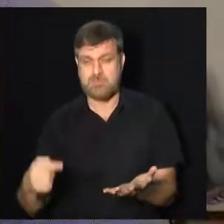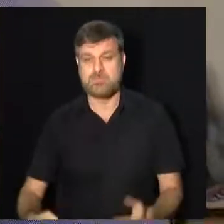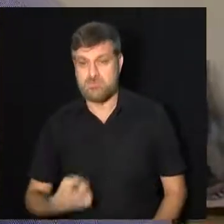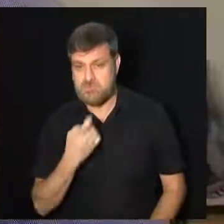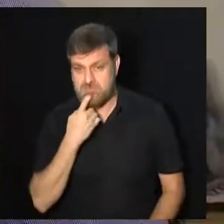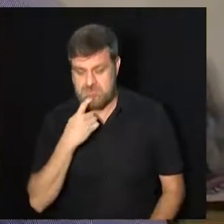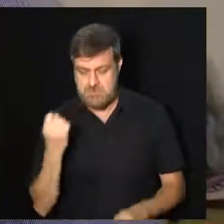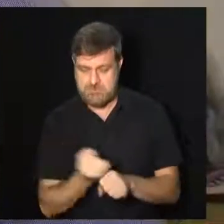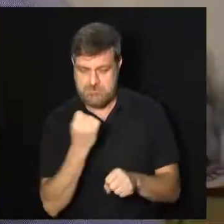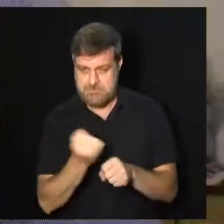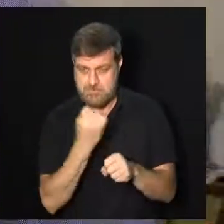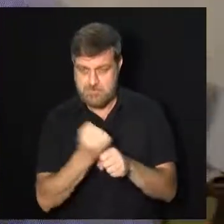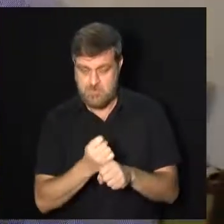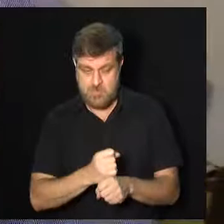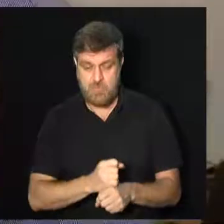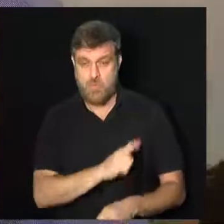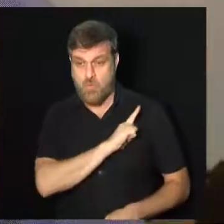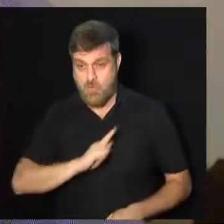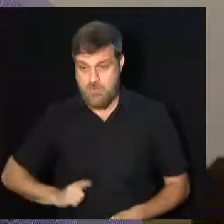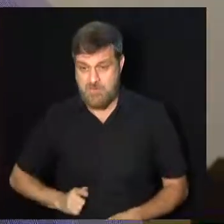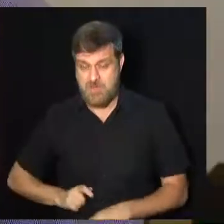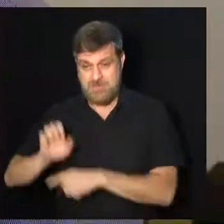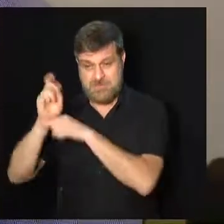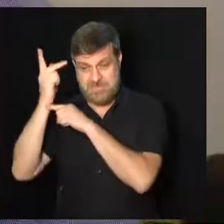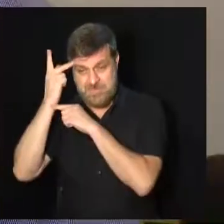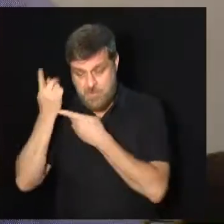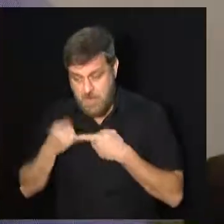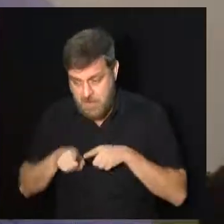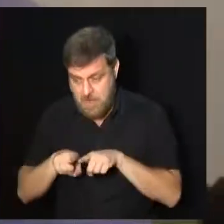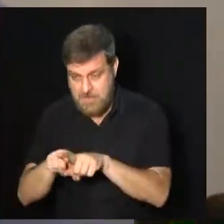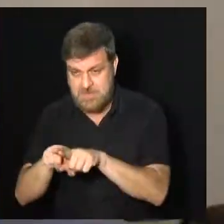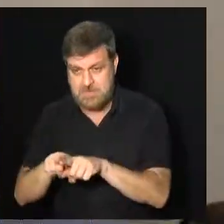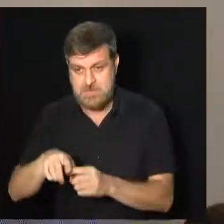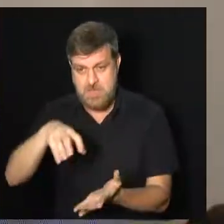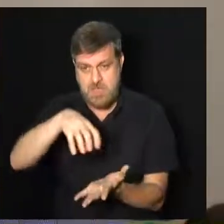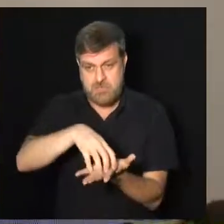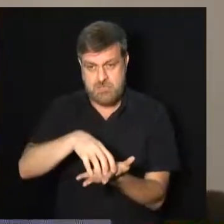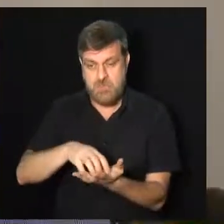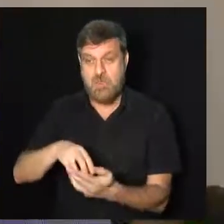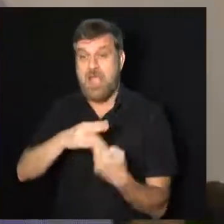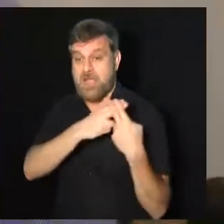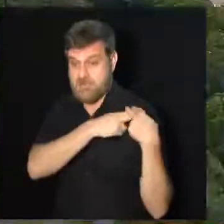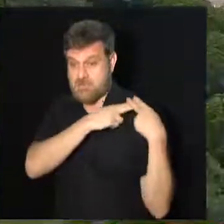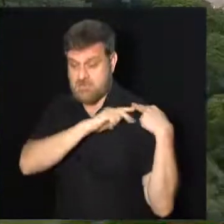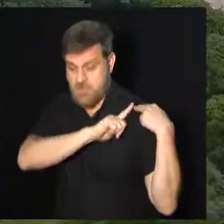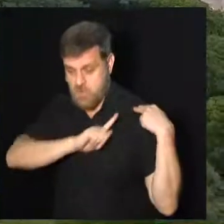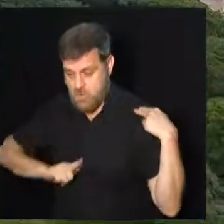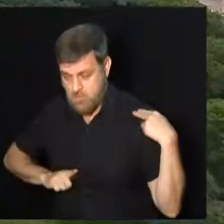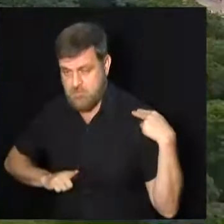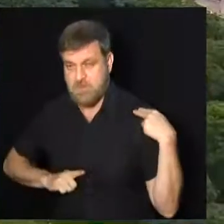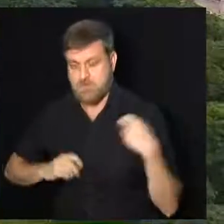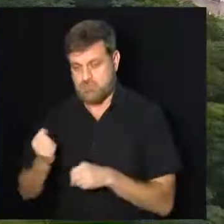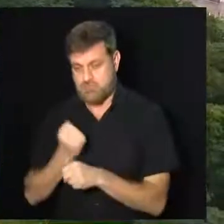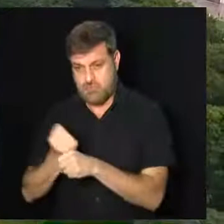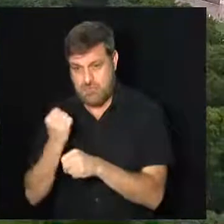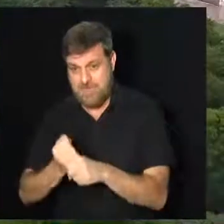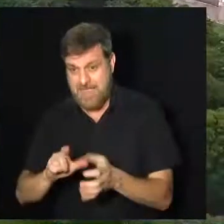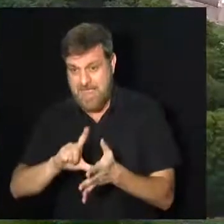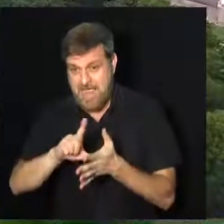essa parceria com o Estado de São Paulo, 2/3 seriam construídos pelo governo de São Paulo e o terço